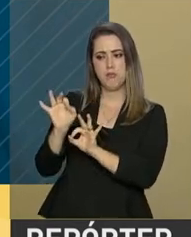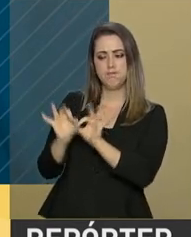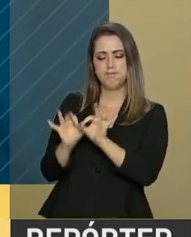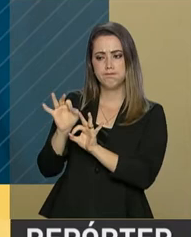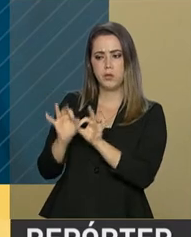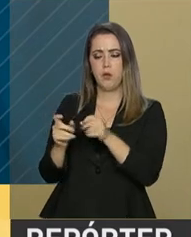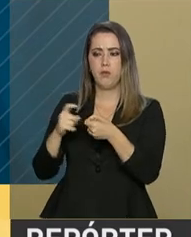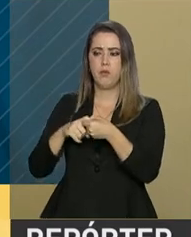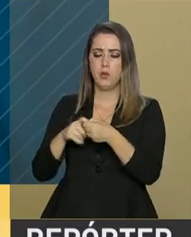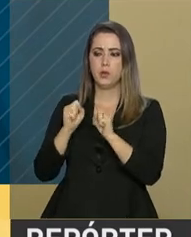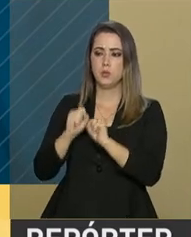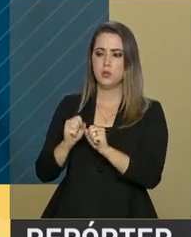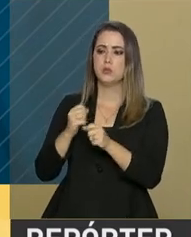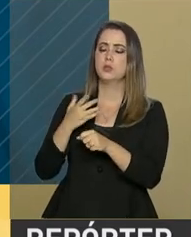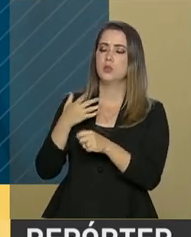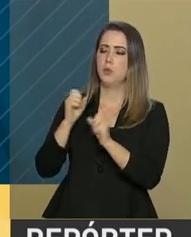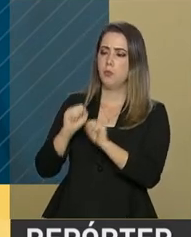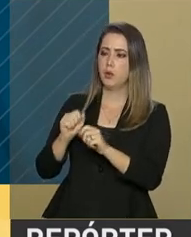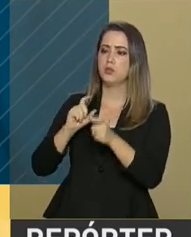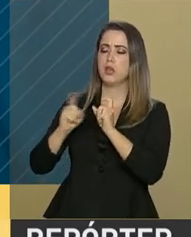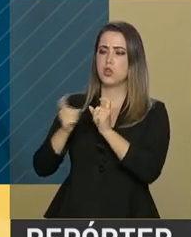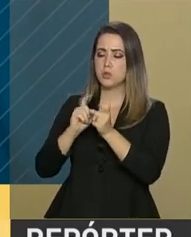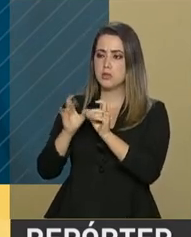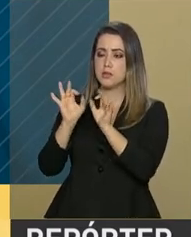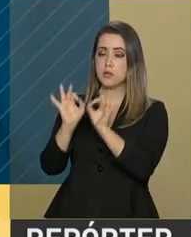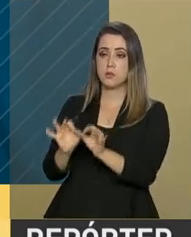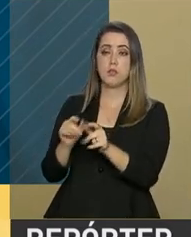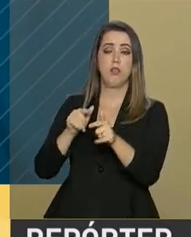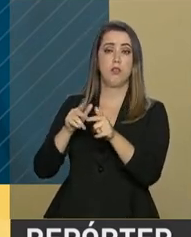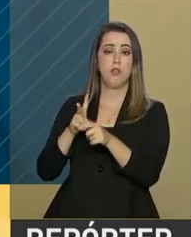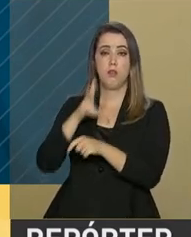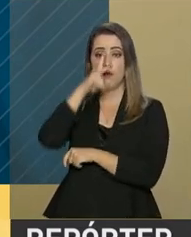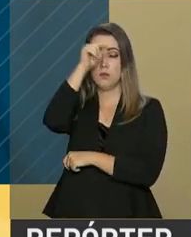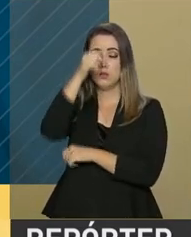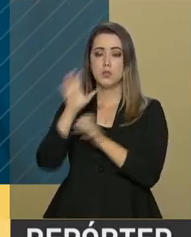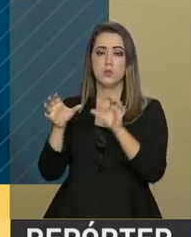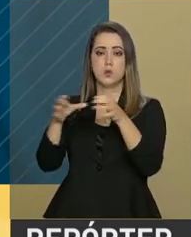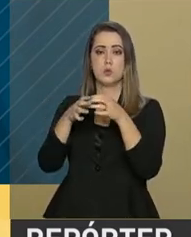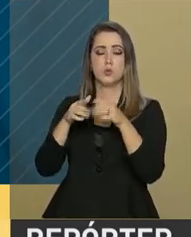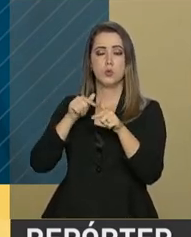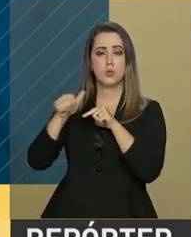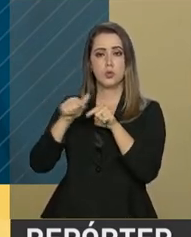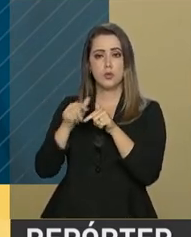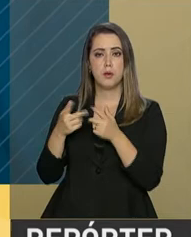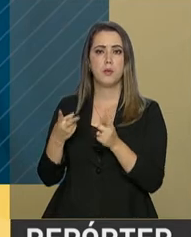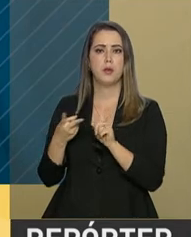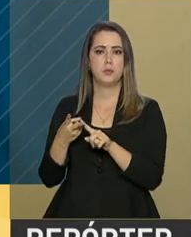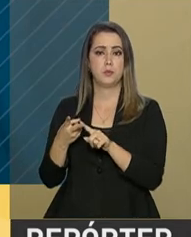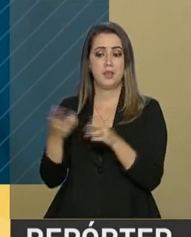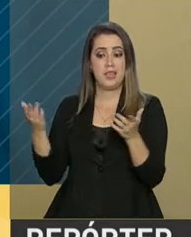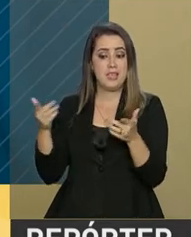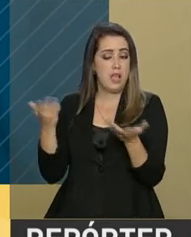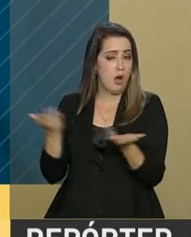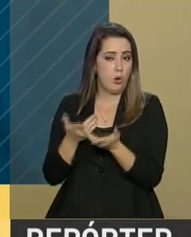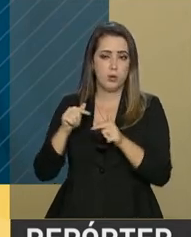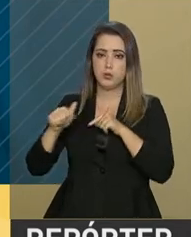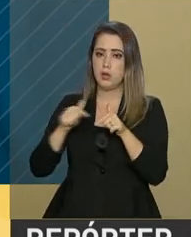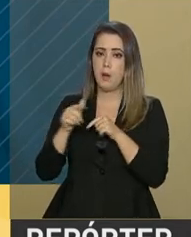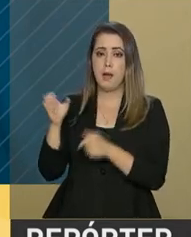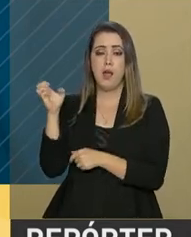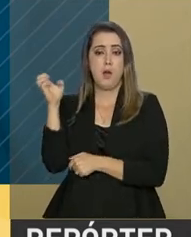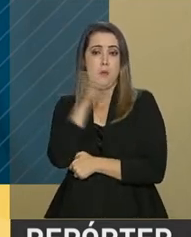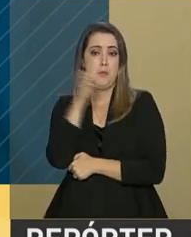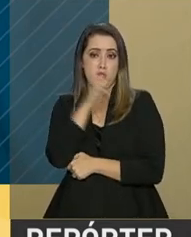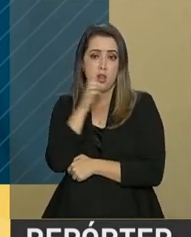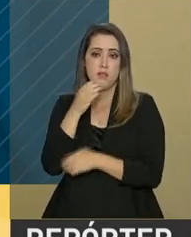recuperar a capacidade operativa e fortalecer os órgãos de segurança pública e as ações emergenciais que visam é